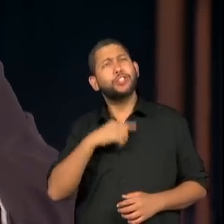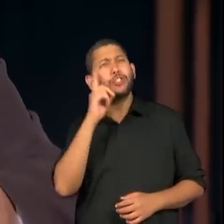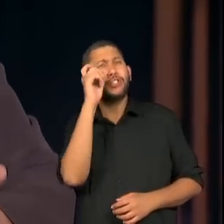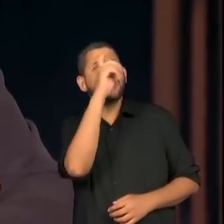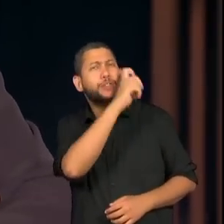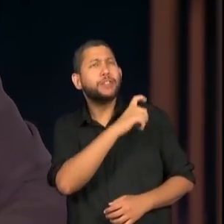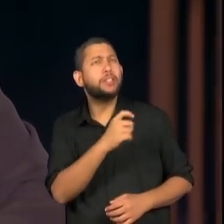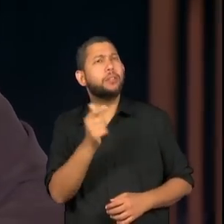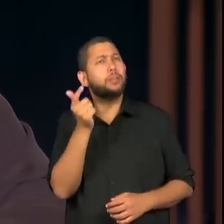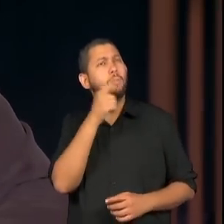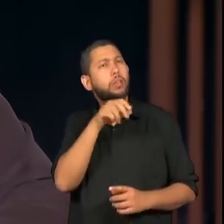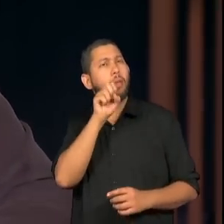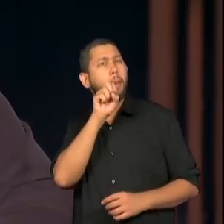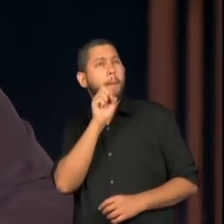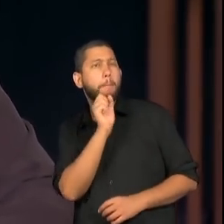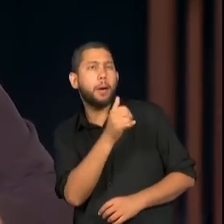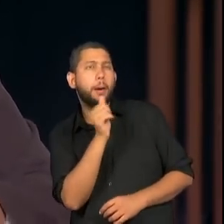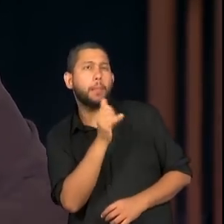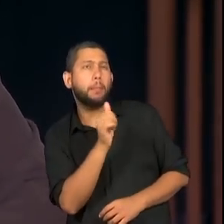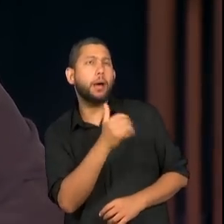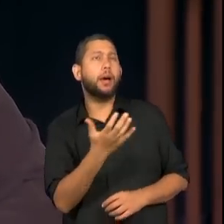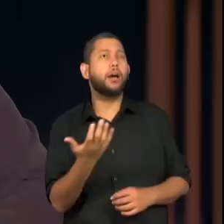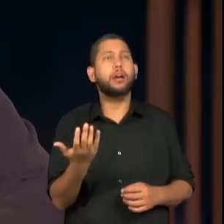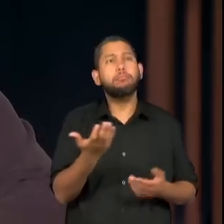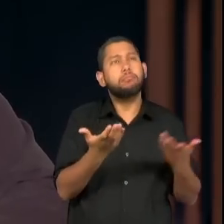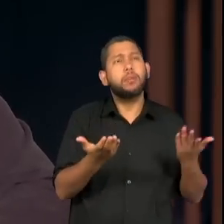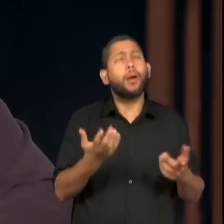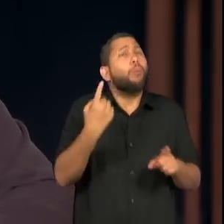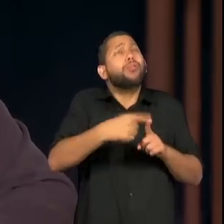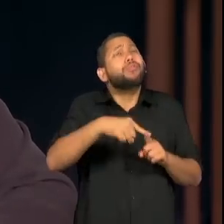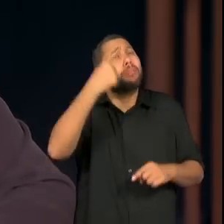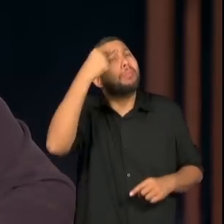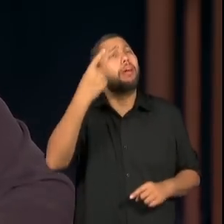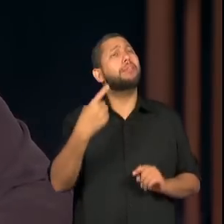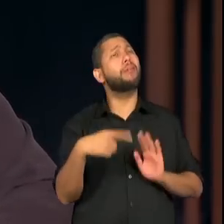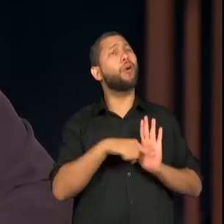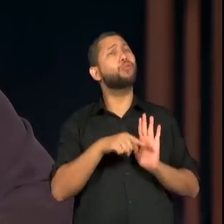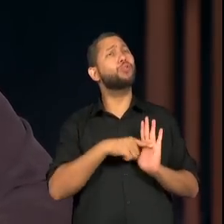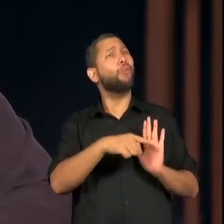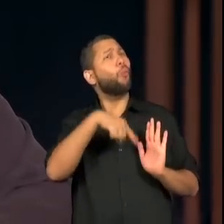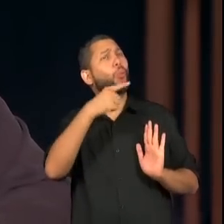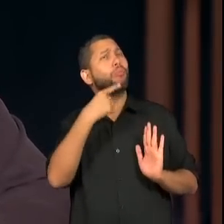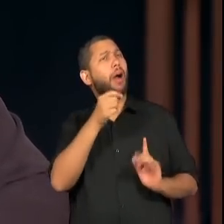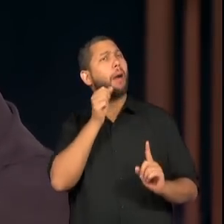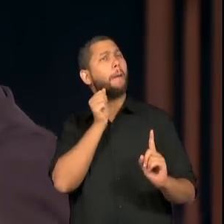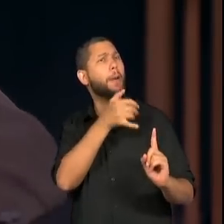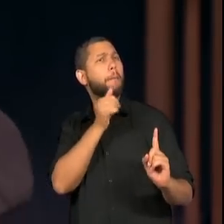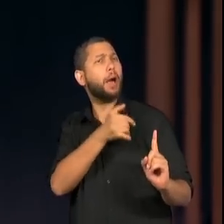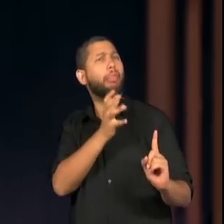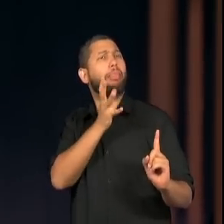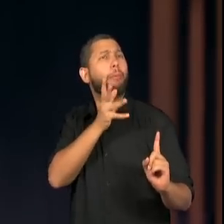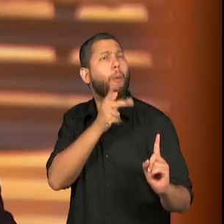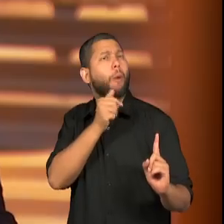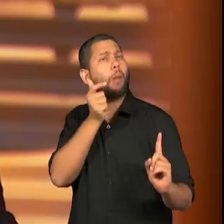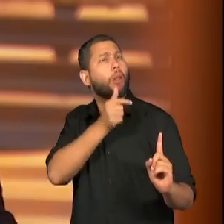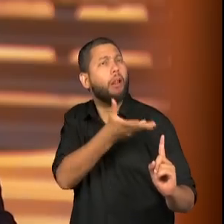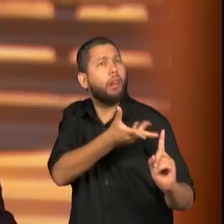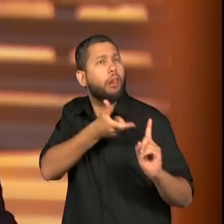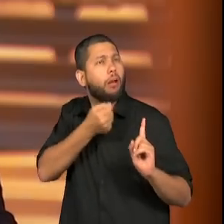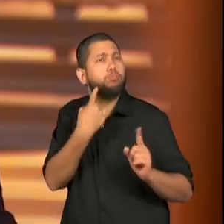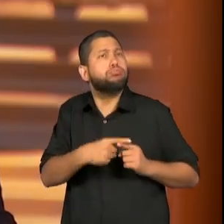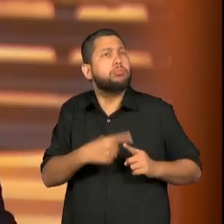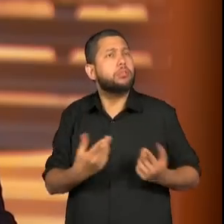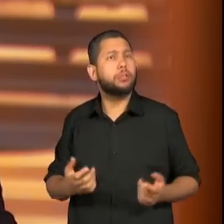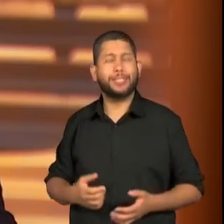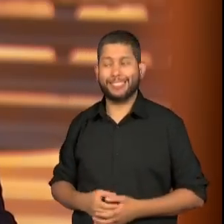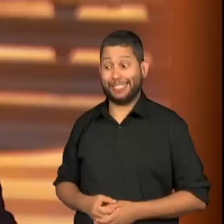a conquista pra você? Por que que você acha que você tinha esse... Você teve essa dificuldade ou demorou pra acontecer? Ó, cara, primeiro